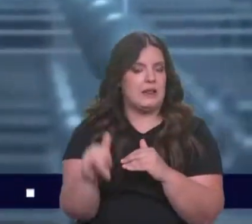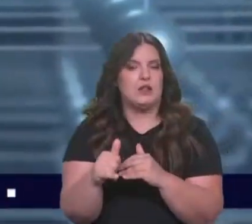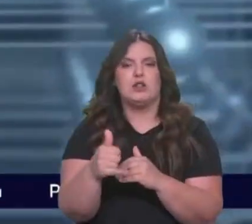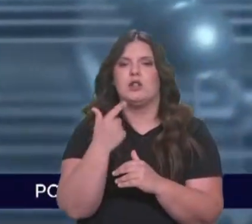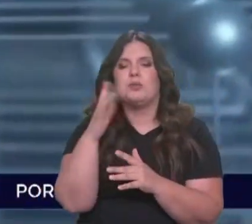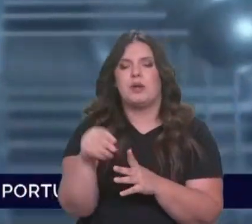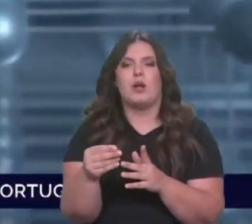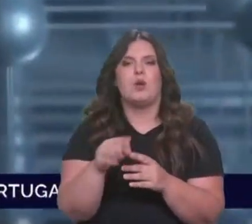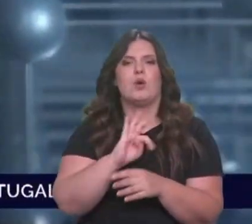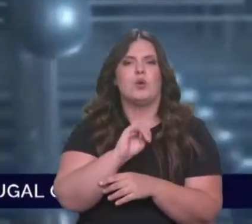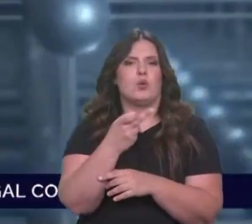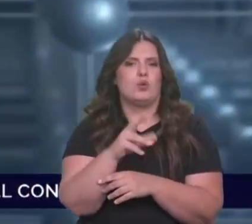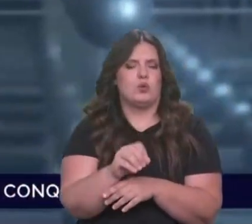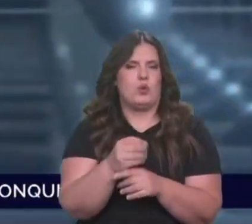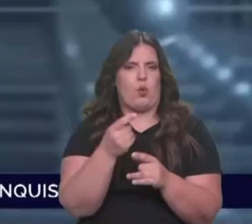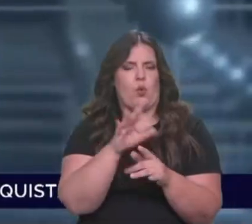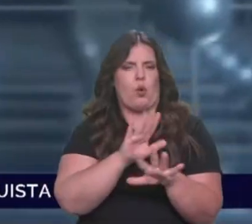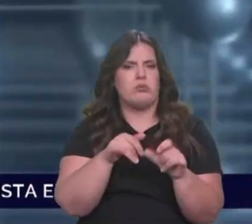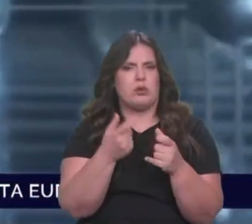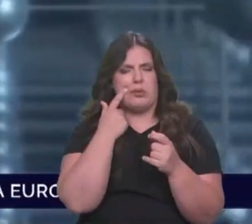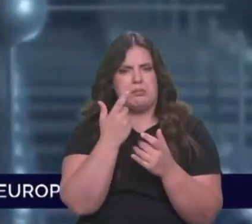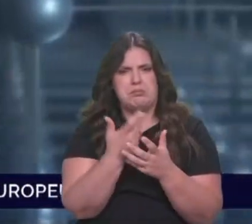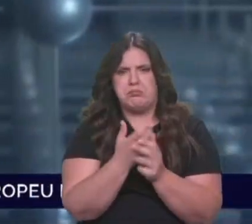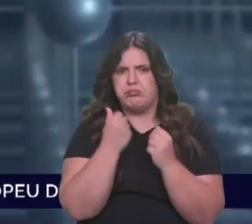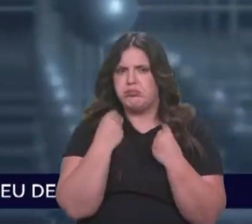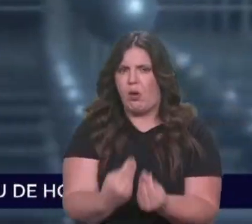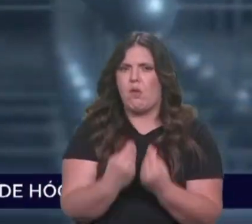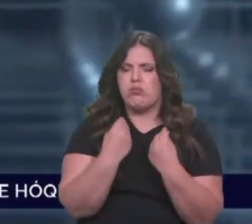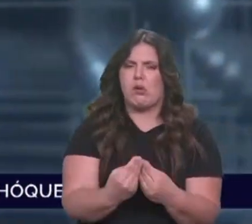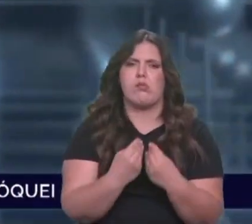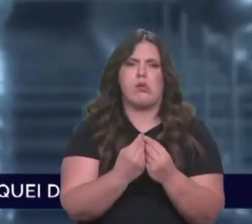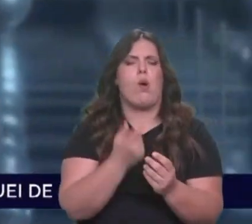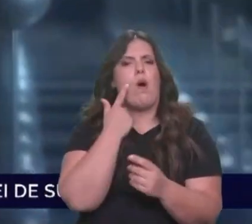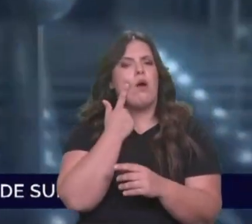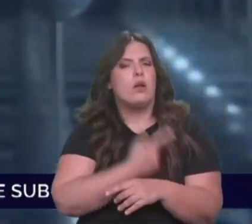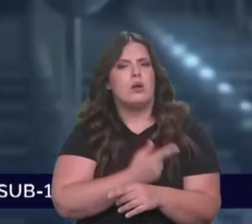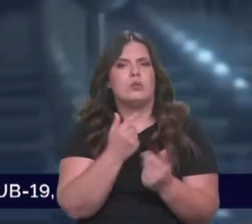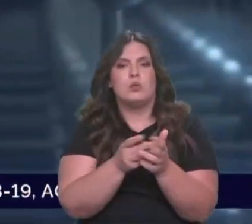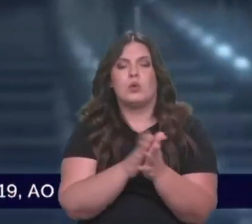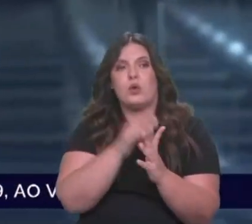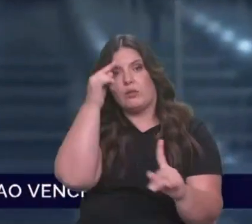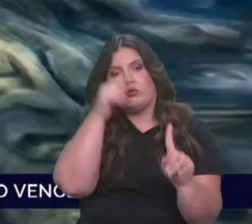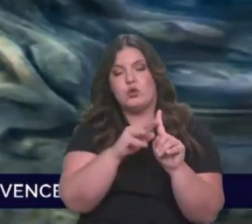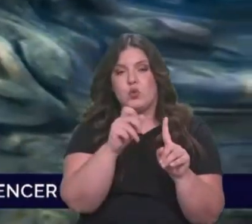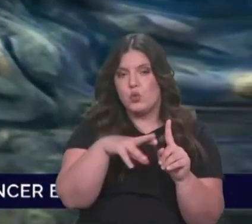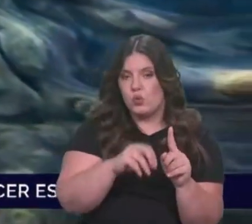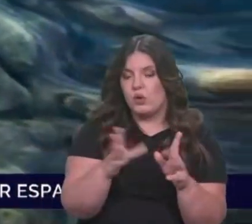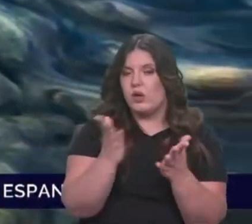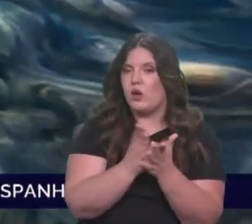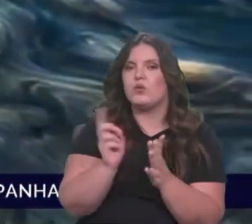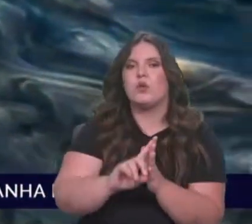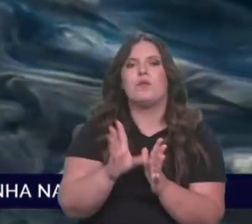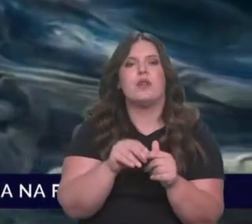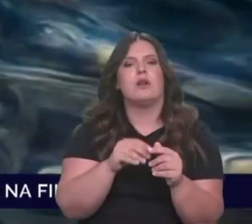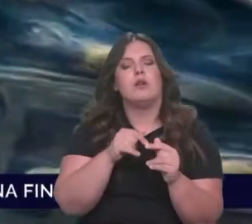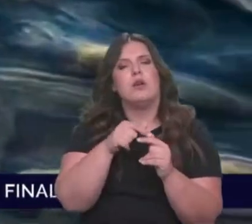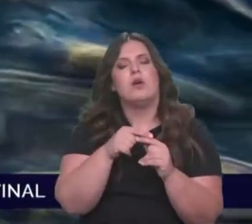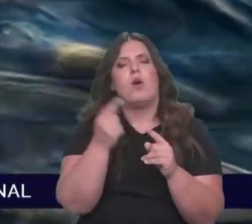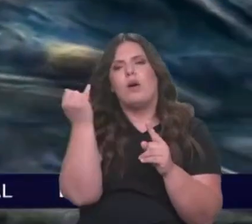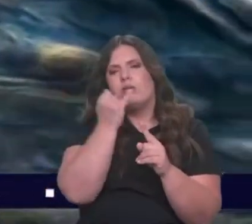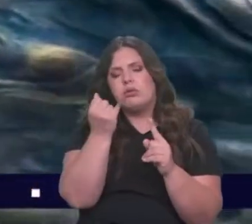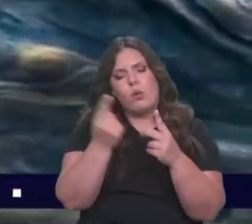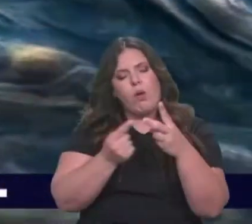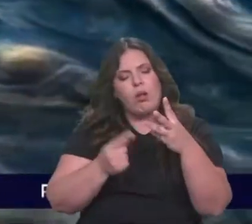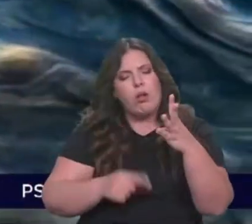num supercomputador, olharam para tudo aquilo que nós sabemos de Júpiter à luz das missões Juno e não só, fizeram imensas simulações. E o que é que